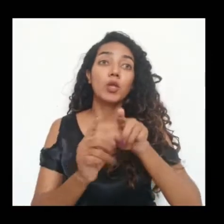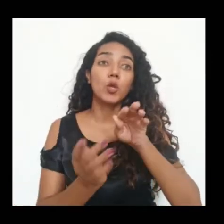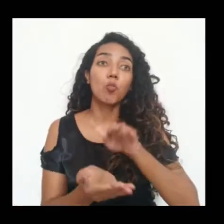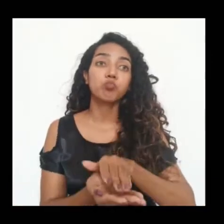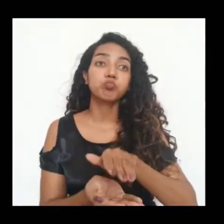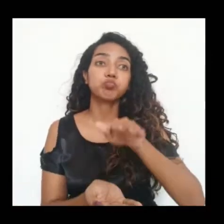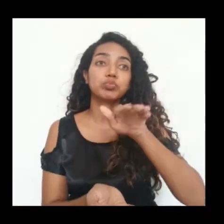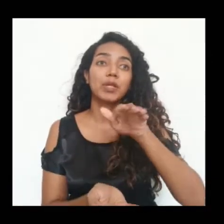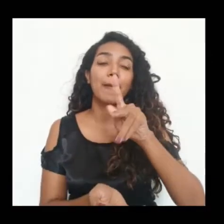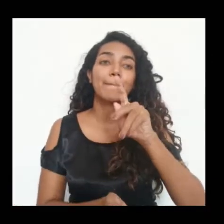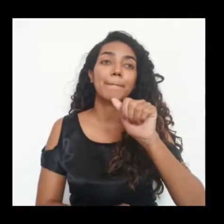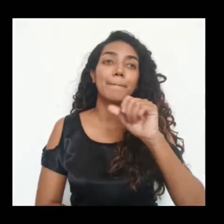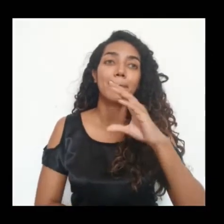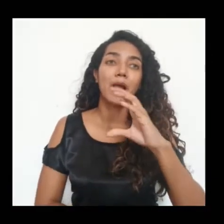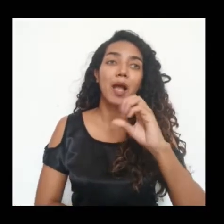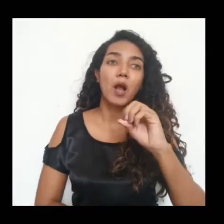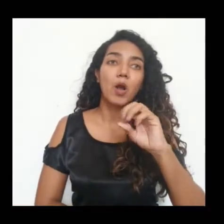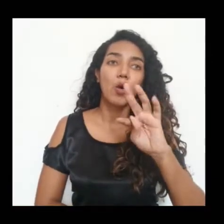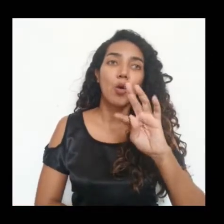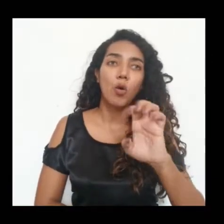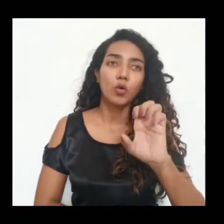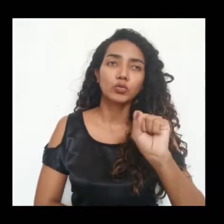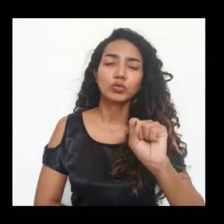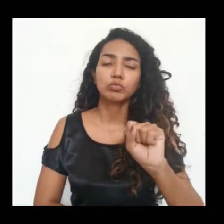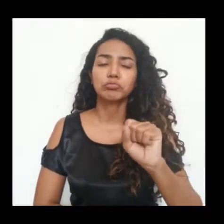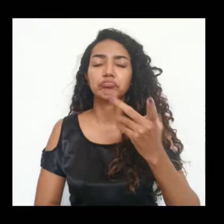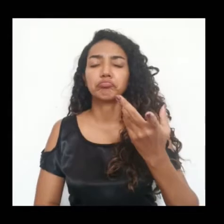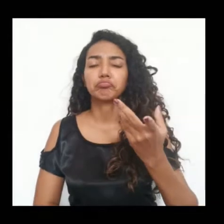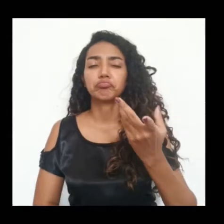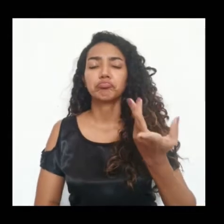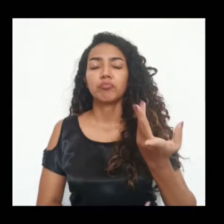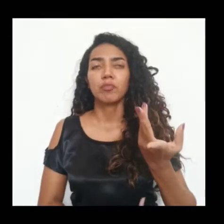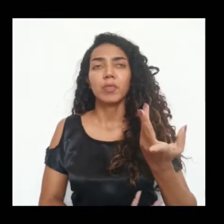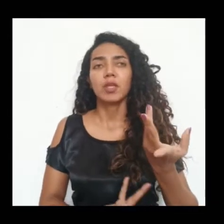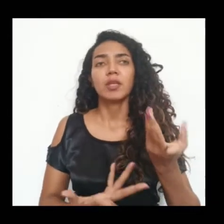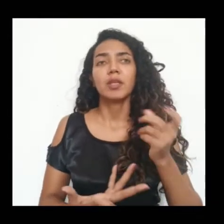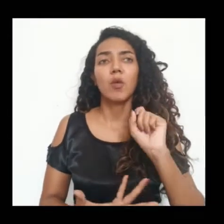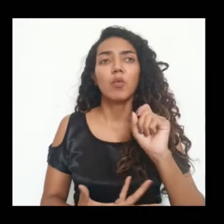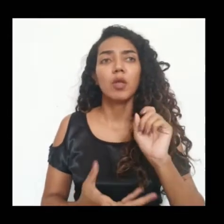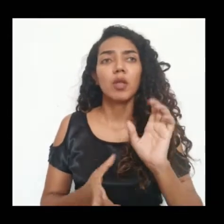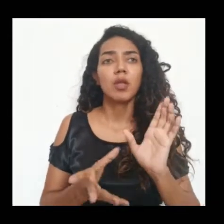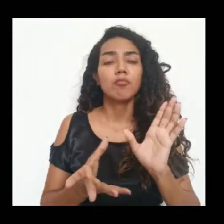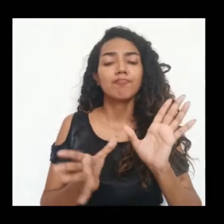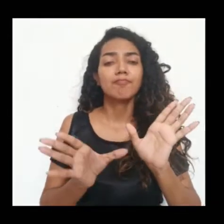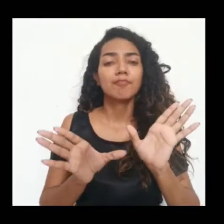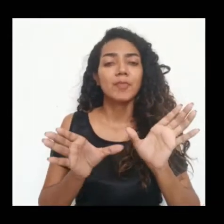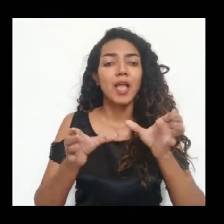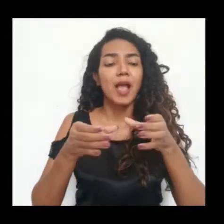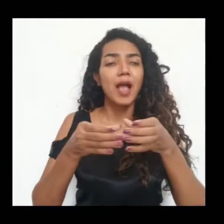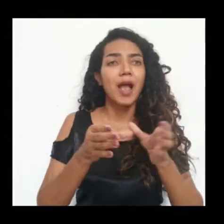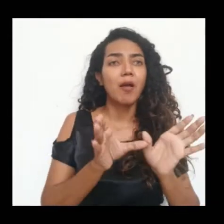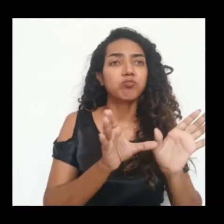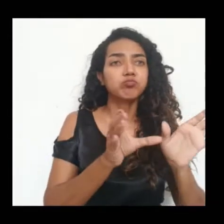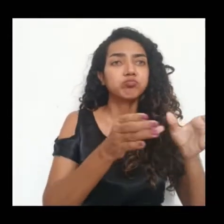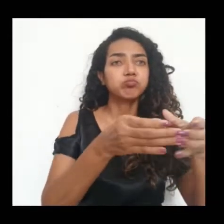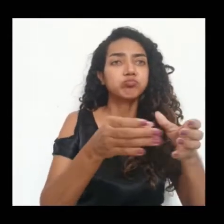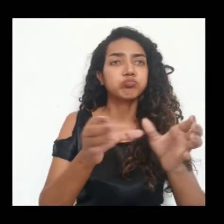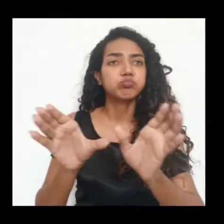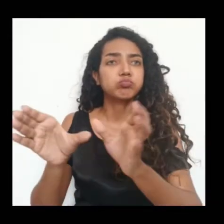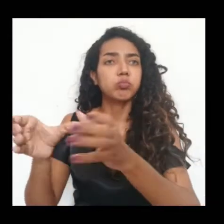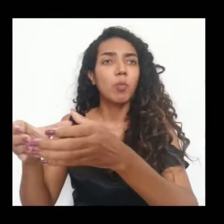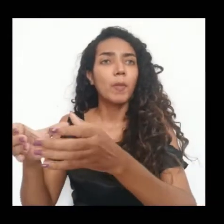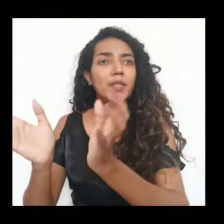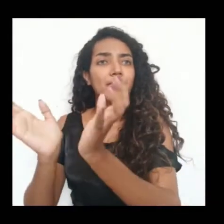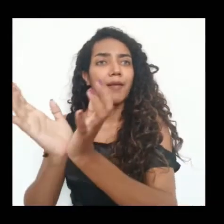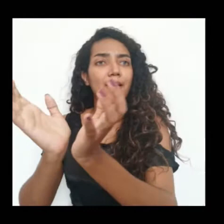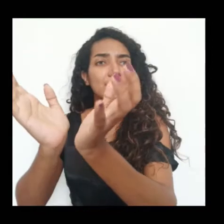aqui nesta aula. Os pacotes, basicamente, eles definem agrupamentos de classes relacionadas. Então, é